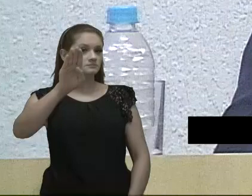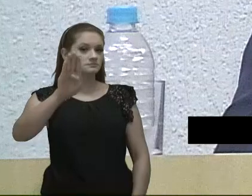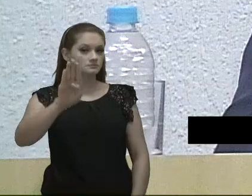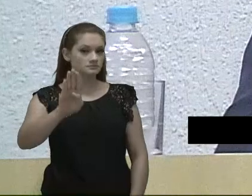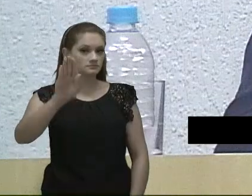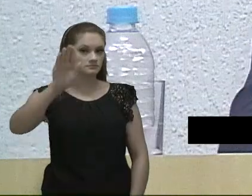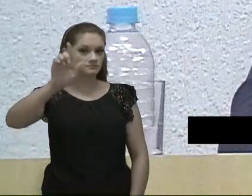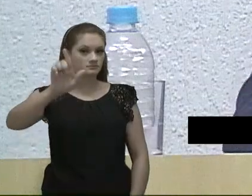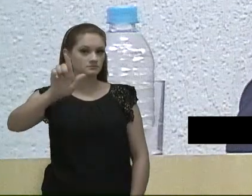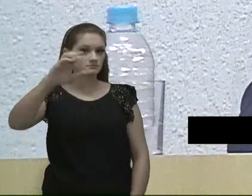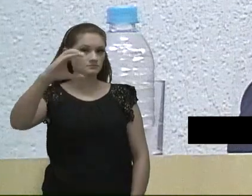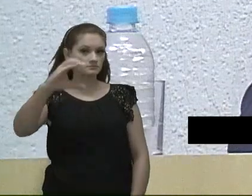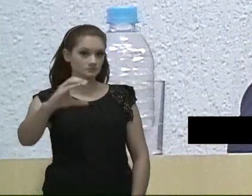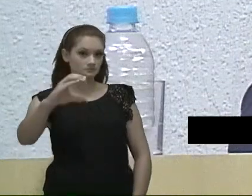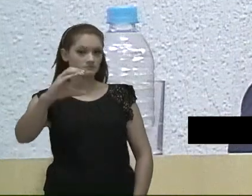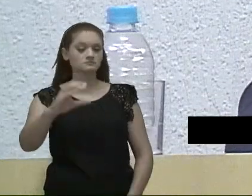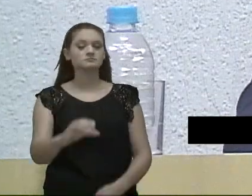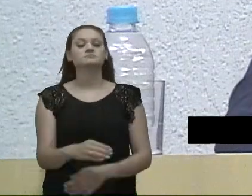no contrato de Campos do Jordão?